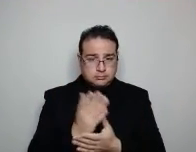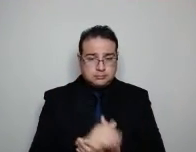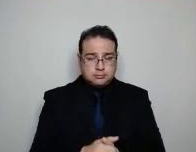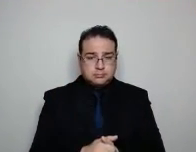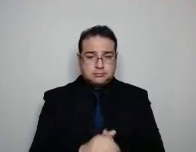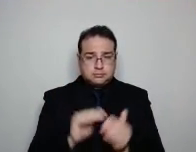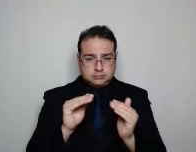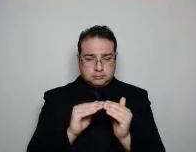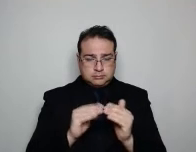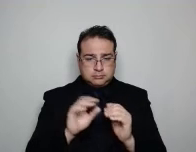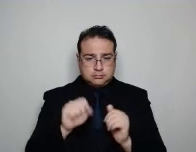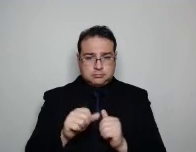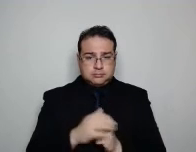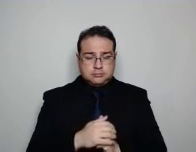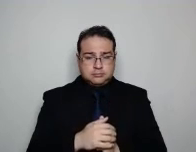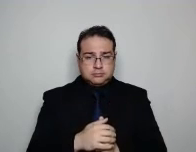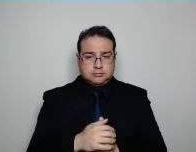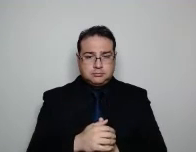Ministério, você associa